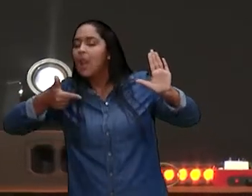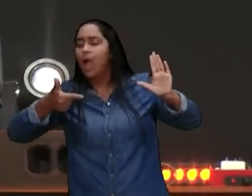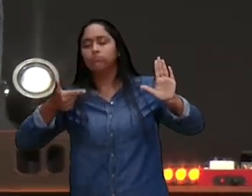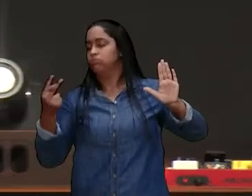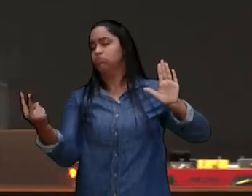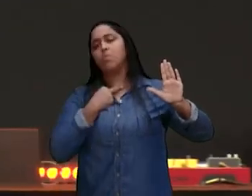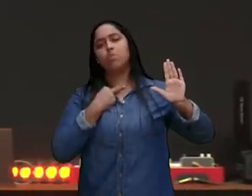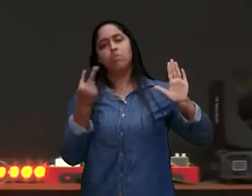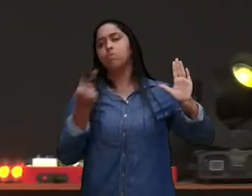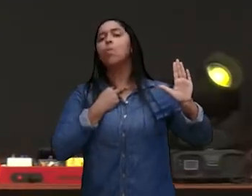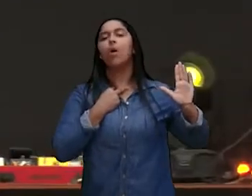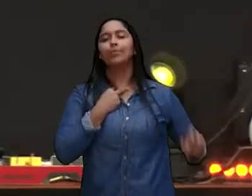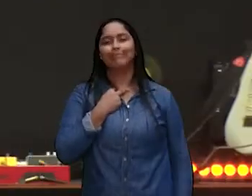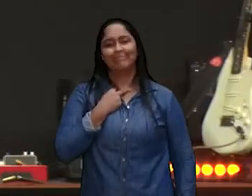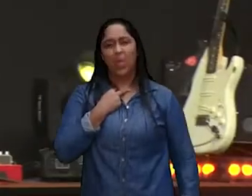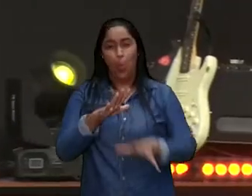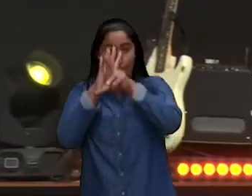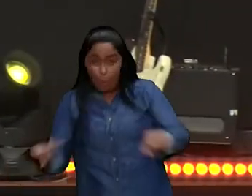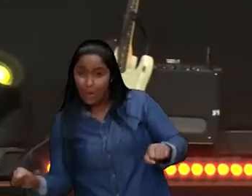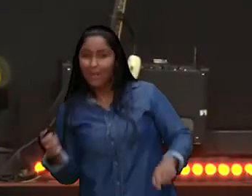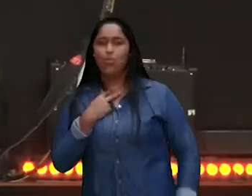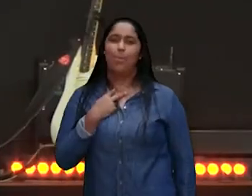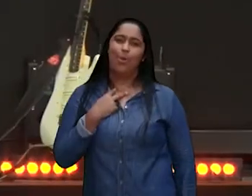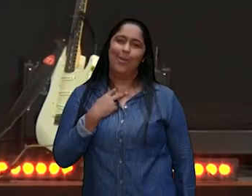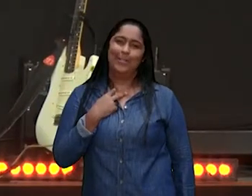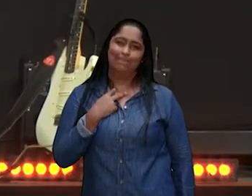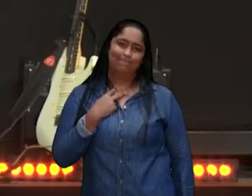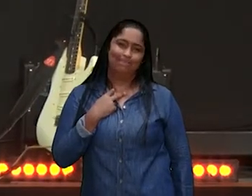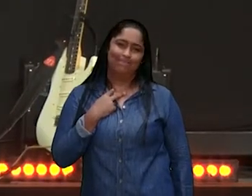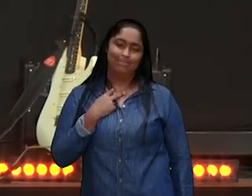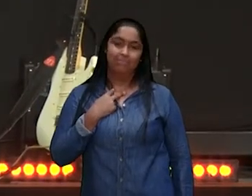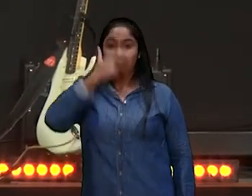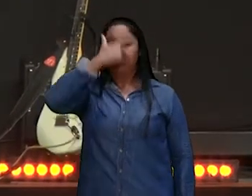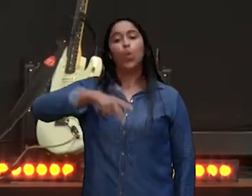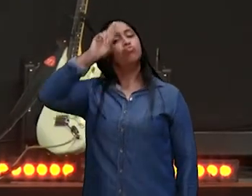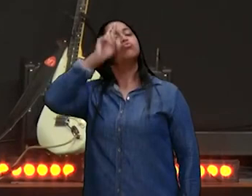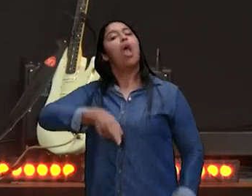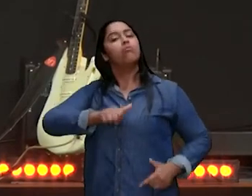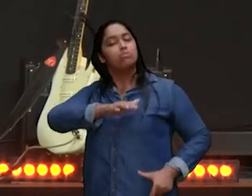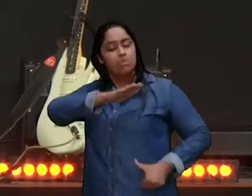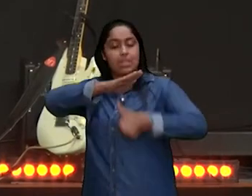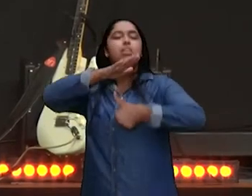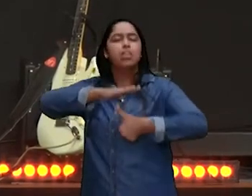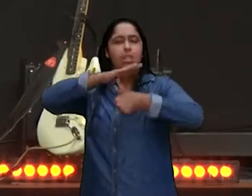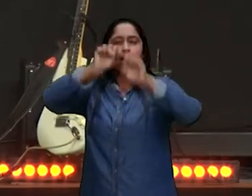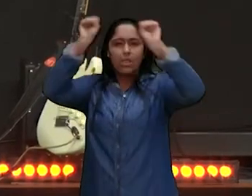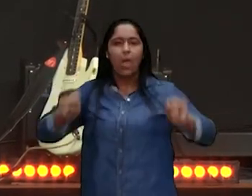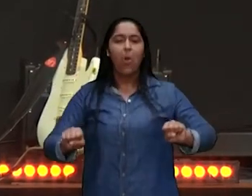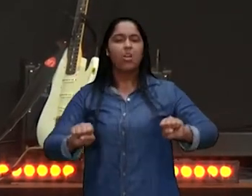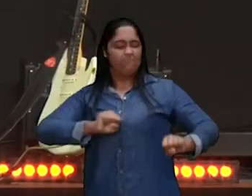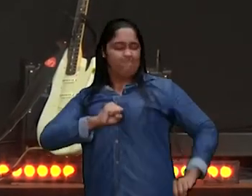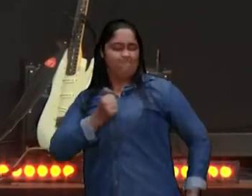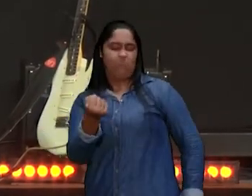é o líder da igreja o líder da Sinagoga por revoltadinho sabe por quê Porque